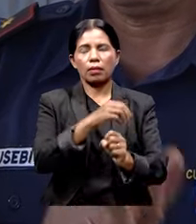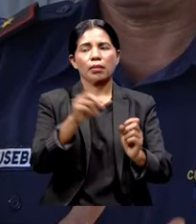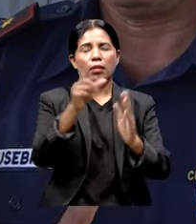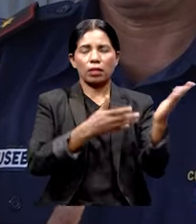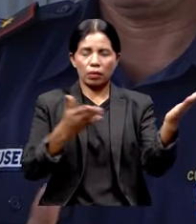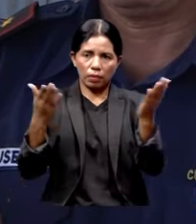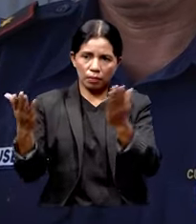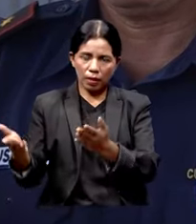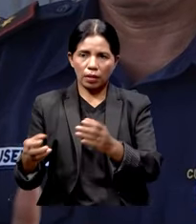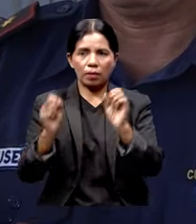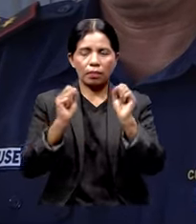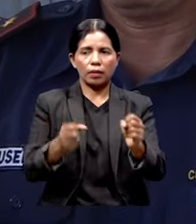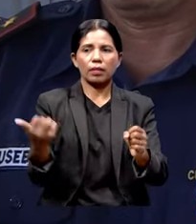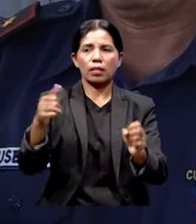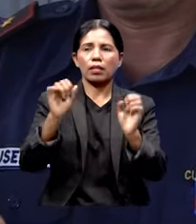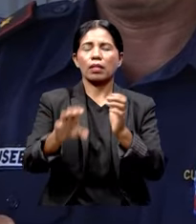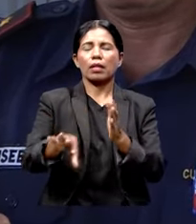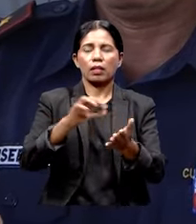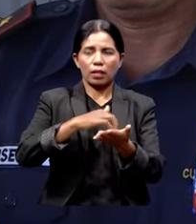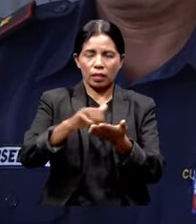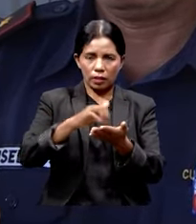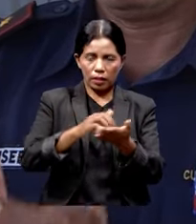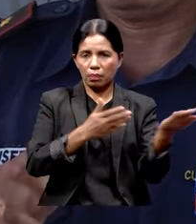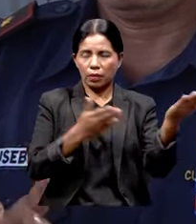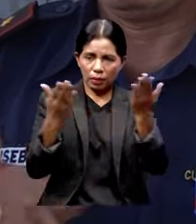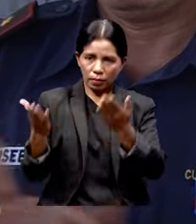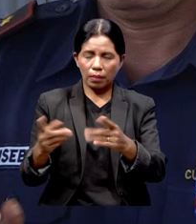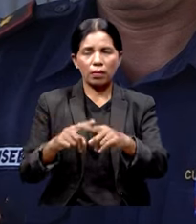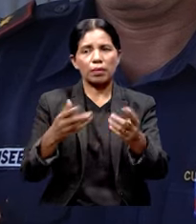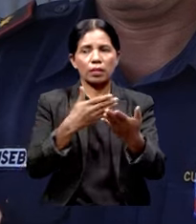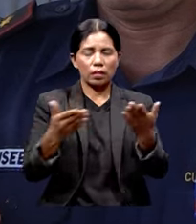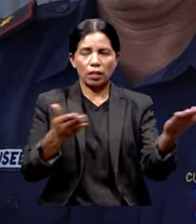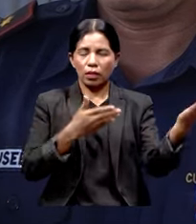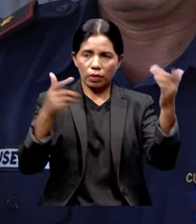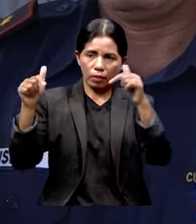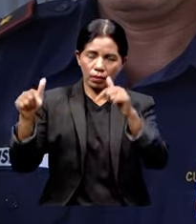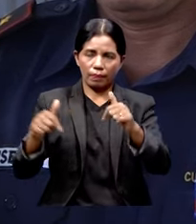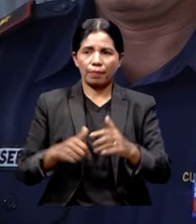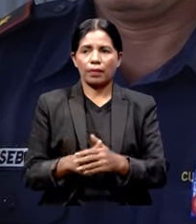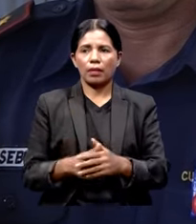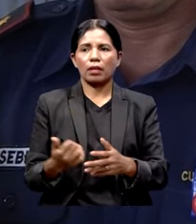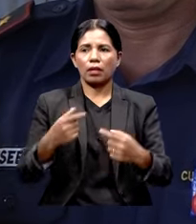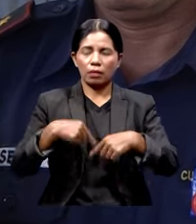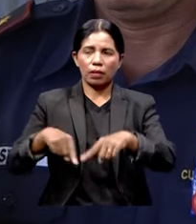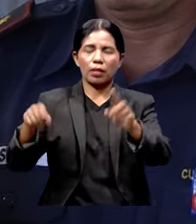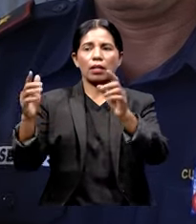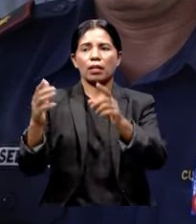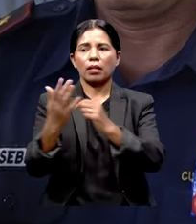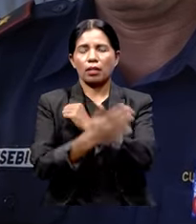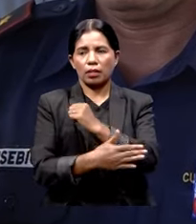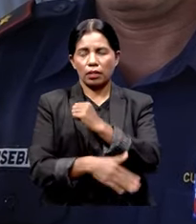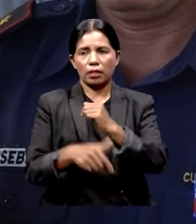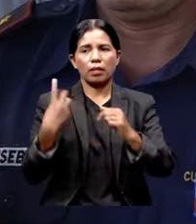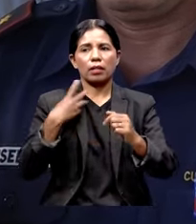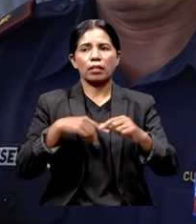ka la bel importa mai ka sierte heta licencia ulo mas importa mai be sa san ser importa ti on mai mos ker ser saiba no barai lara ita ya